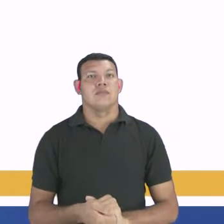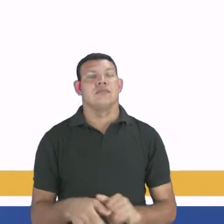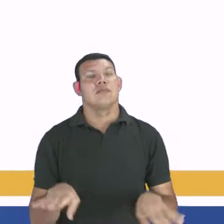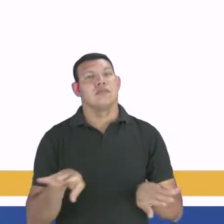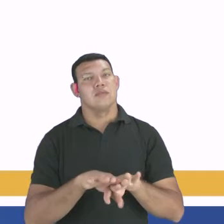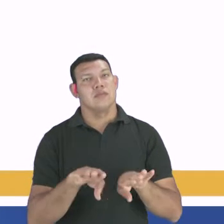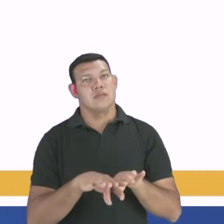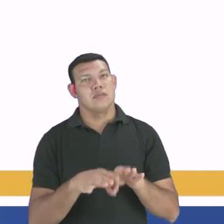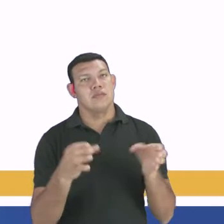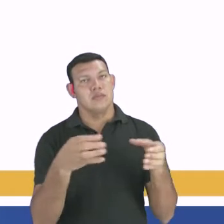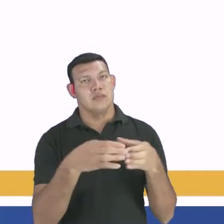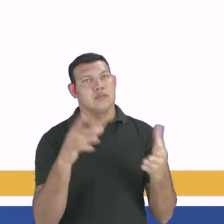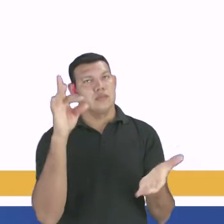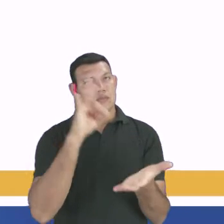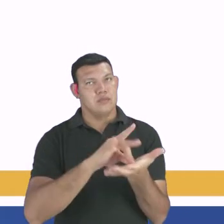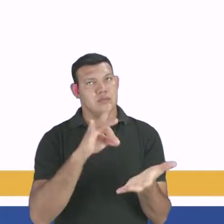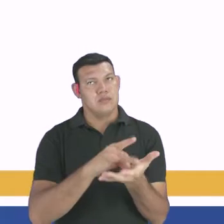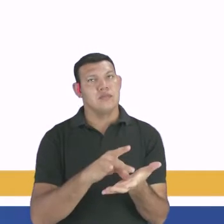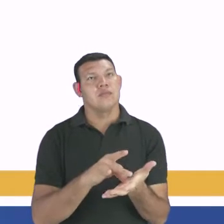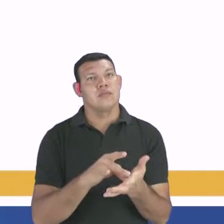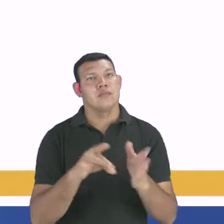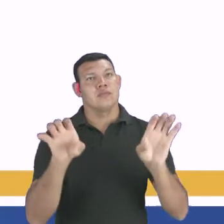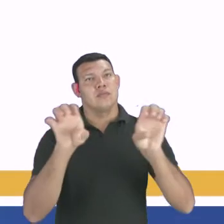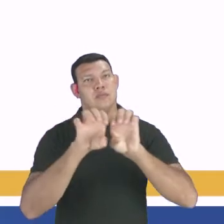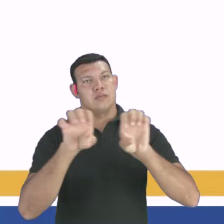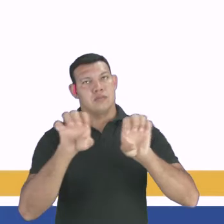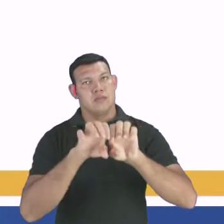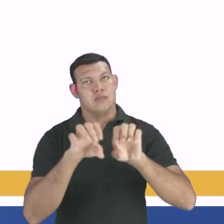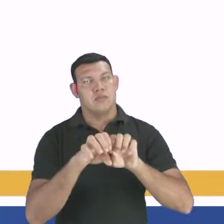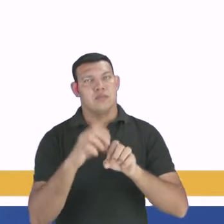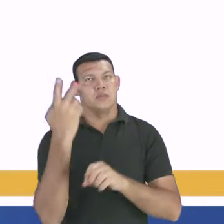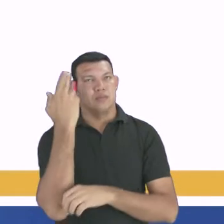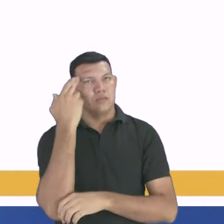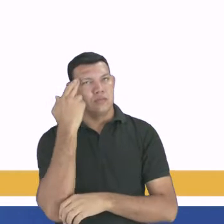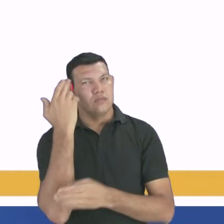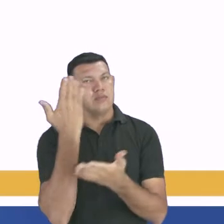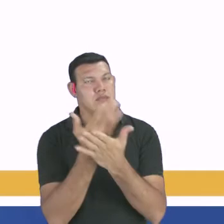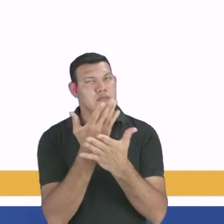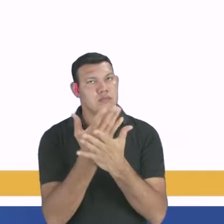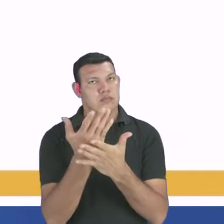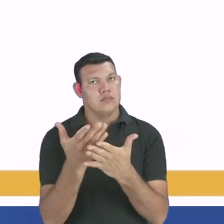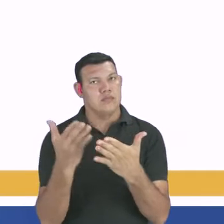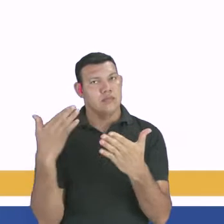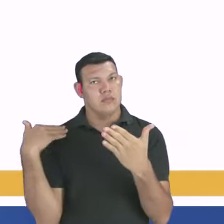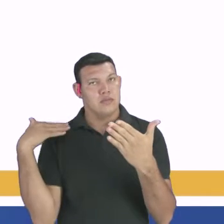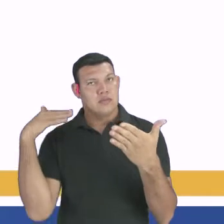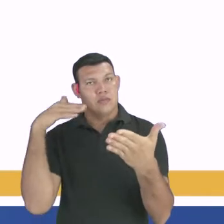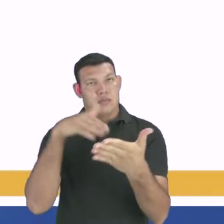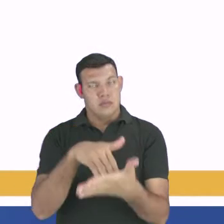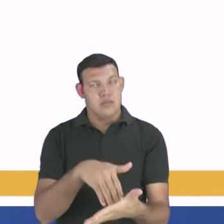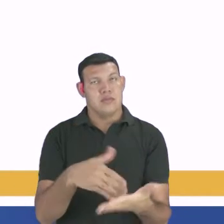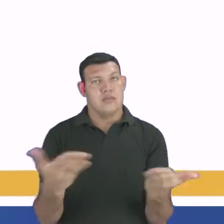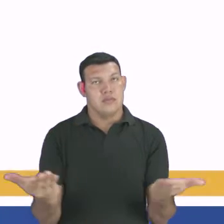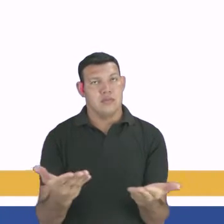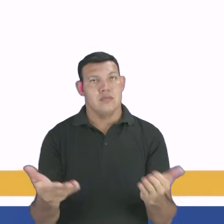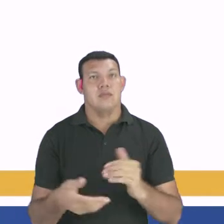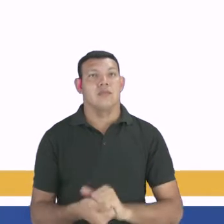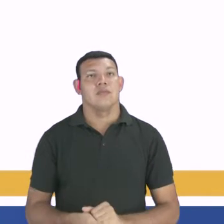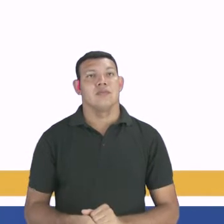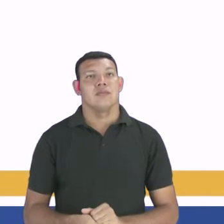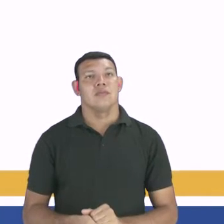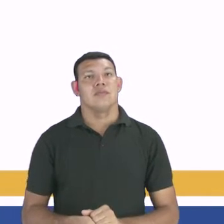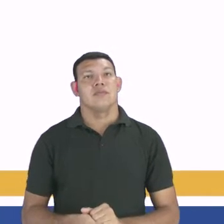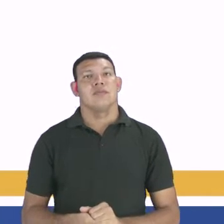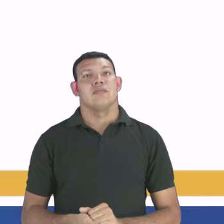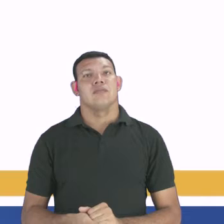funciona também para as equações algébricas normais que a gente tem estudado até o momento quase todas as equações